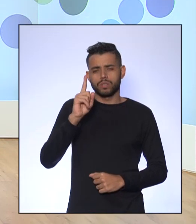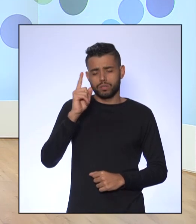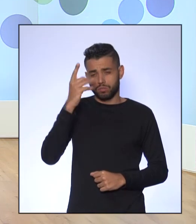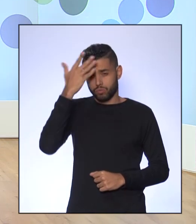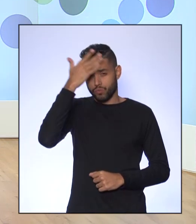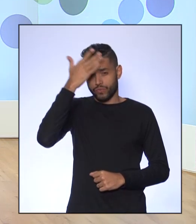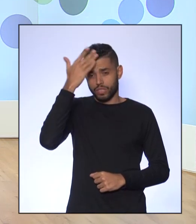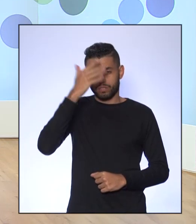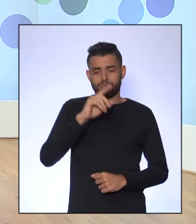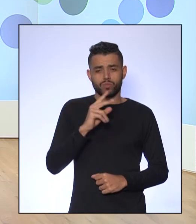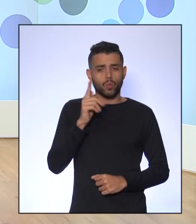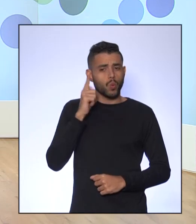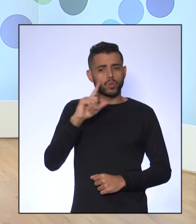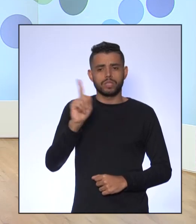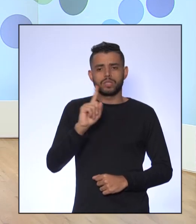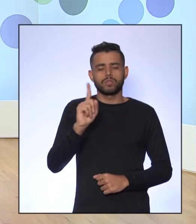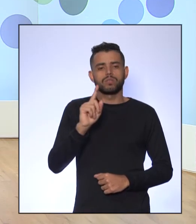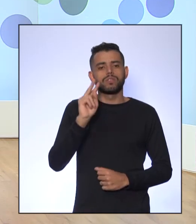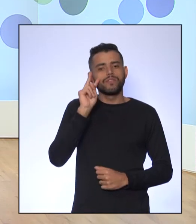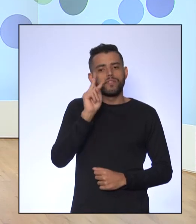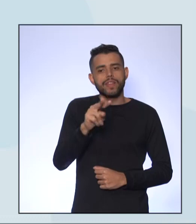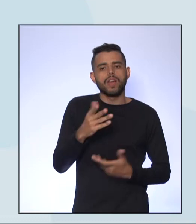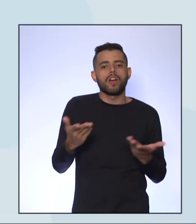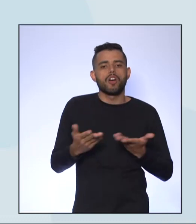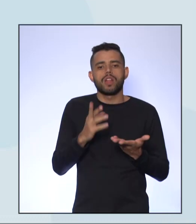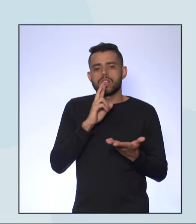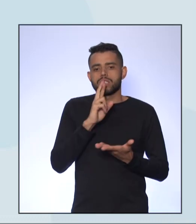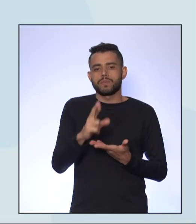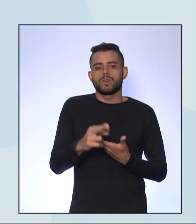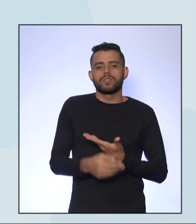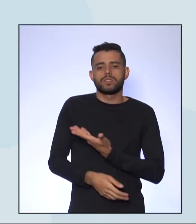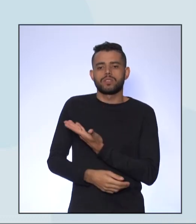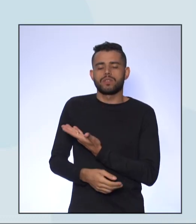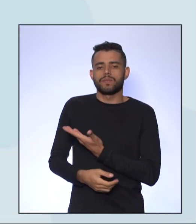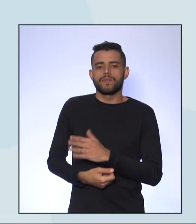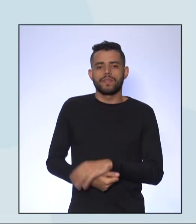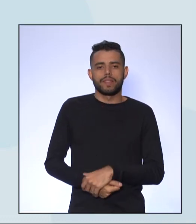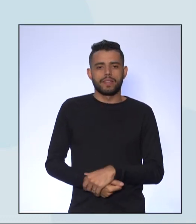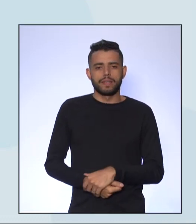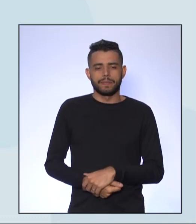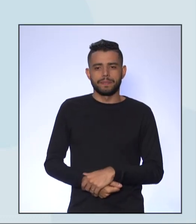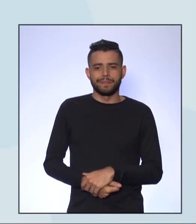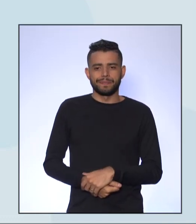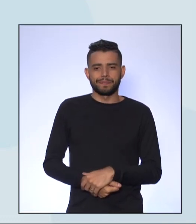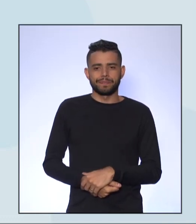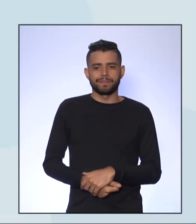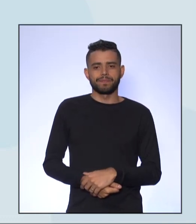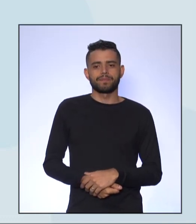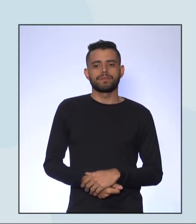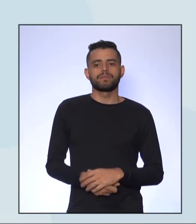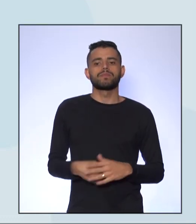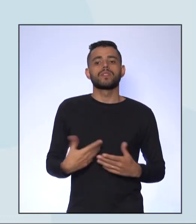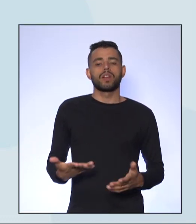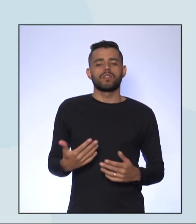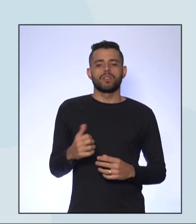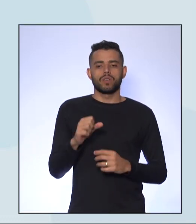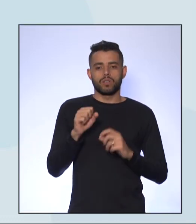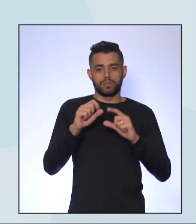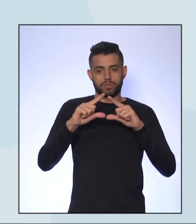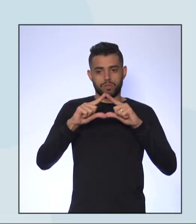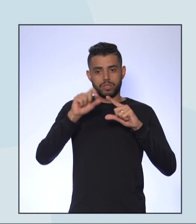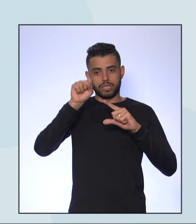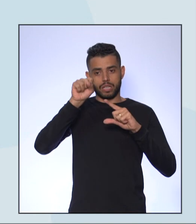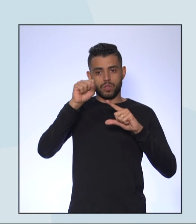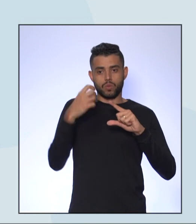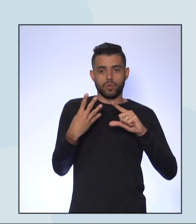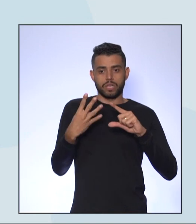visualizar, né, pode visualizar aí a resolução, ok? Então, retomando, né, o seno de 45